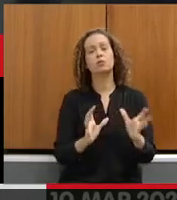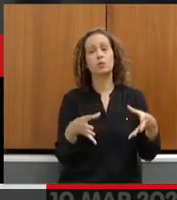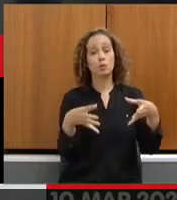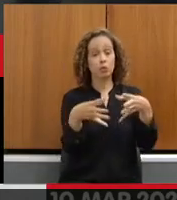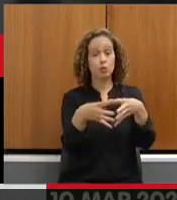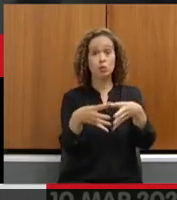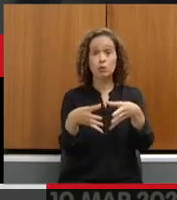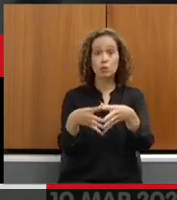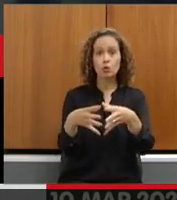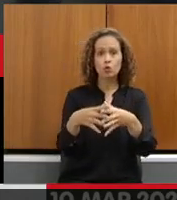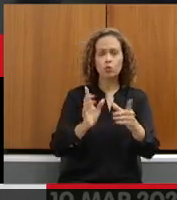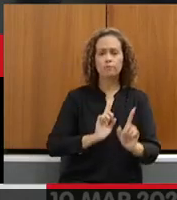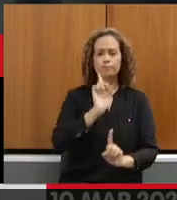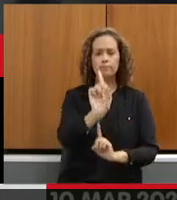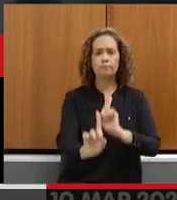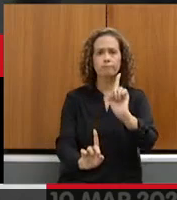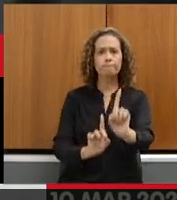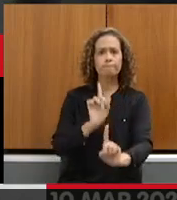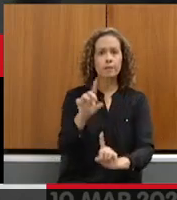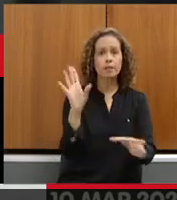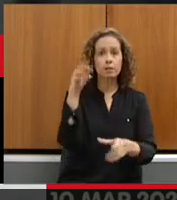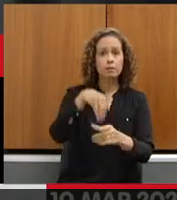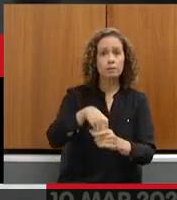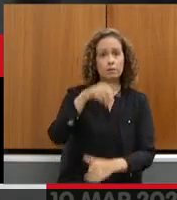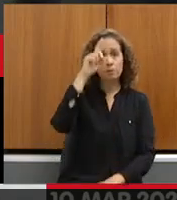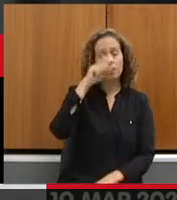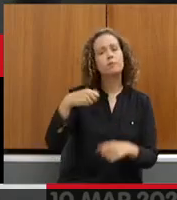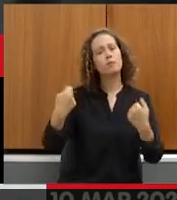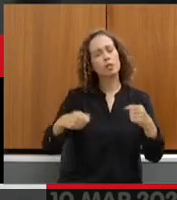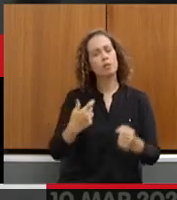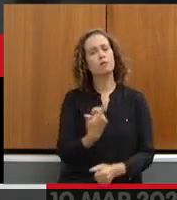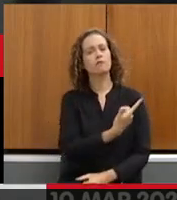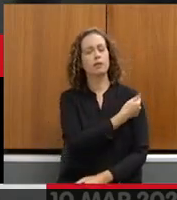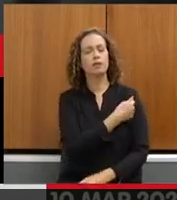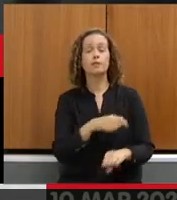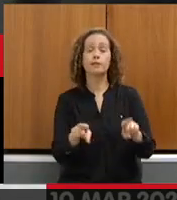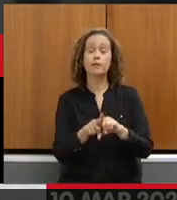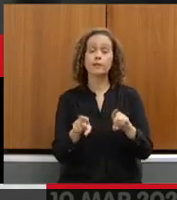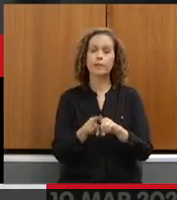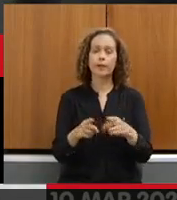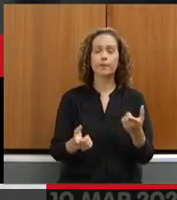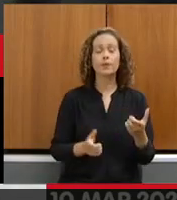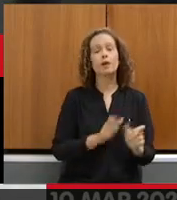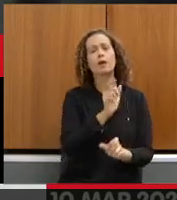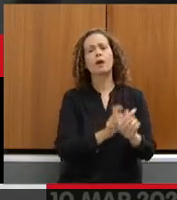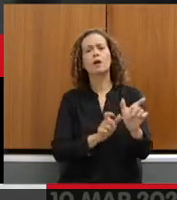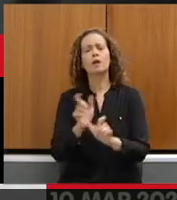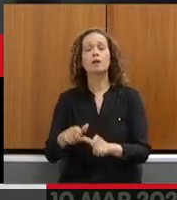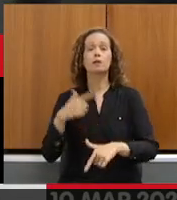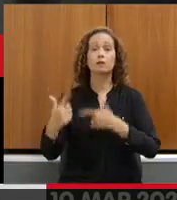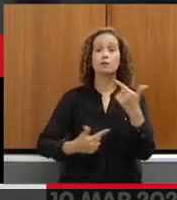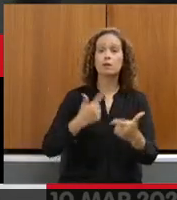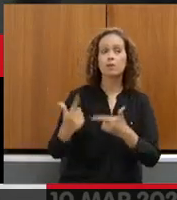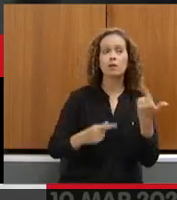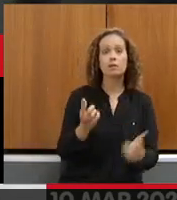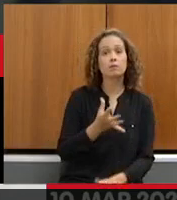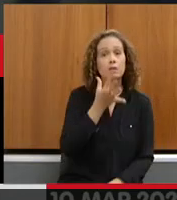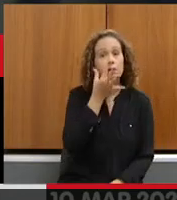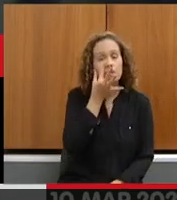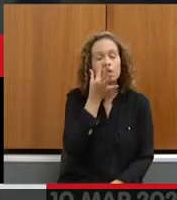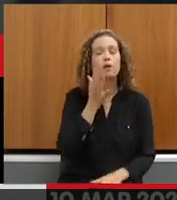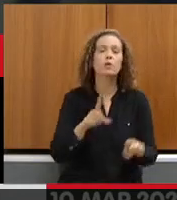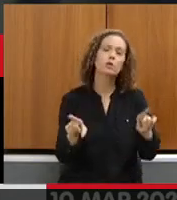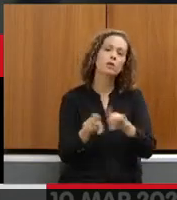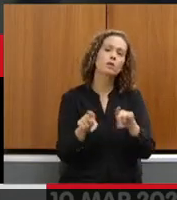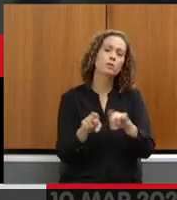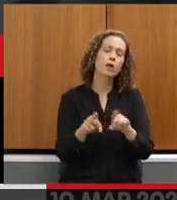expõe ao hospital eles também são vacinados aqueles que têm trabalho presencial existe uma cascata dentro